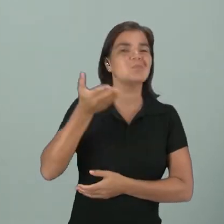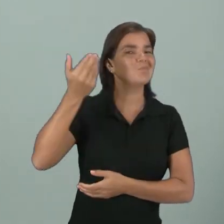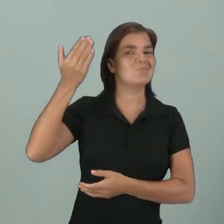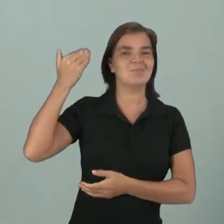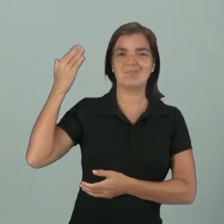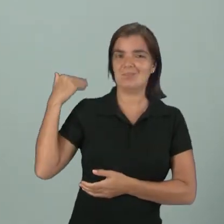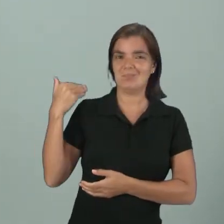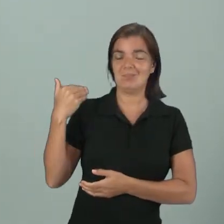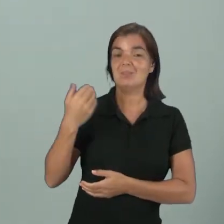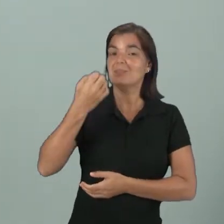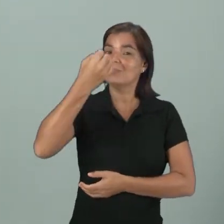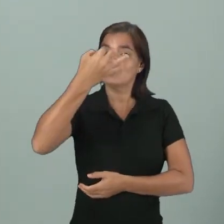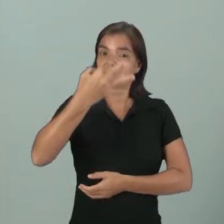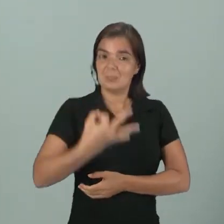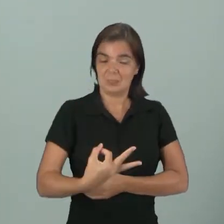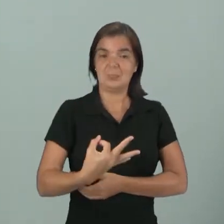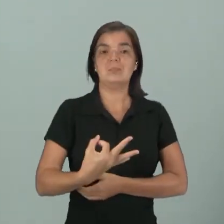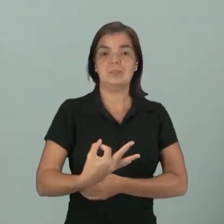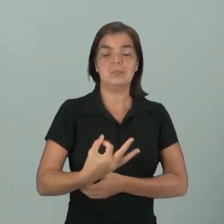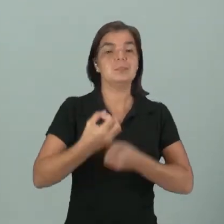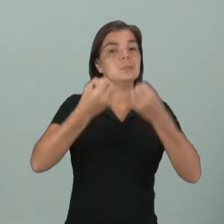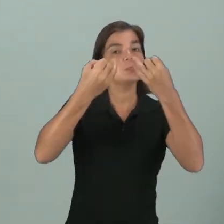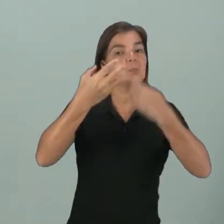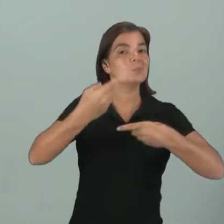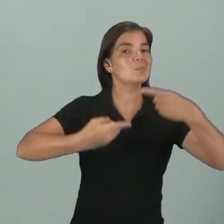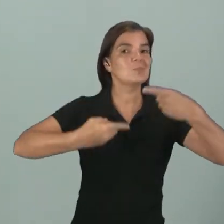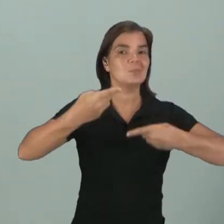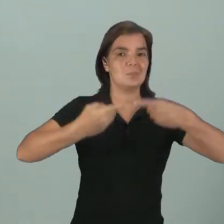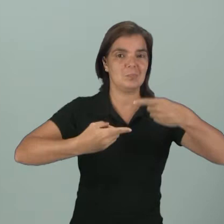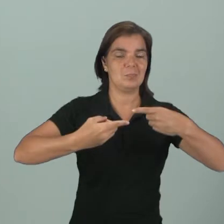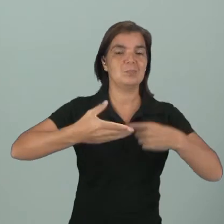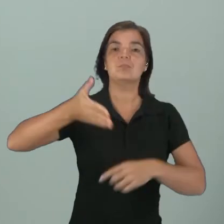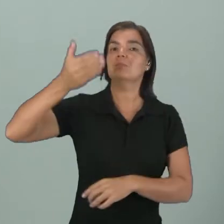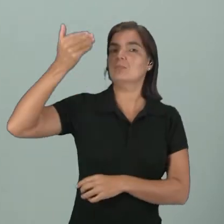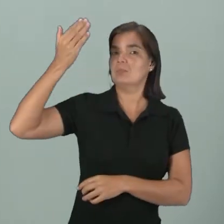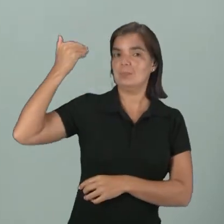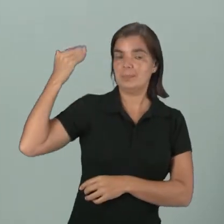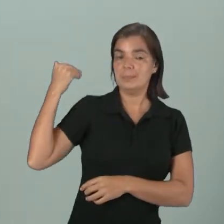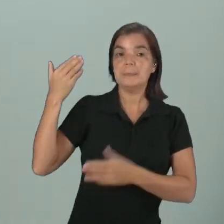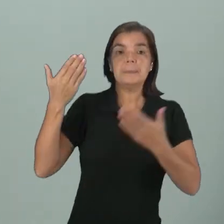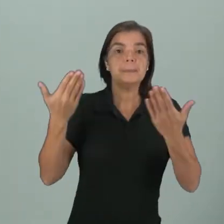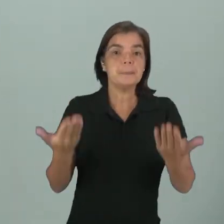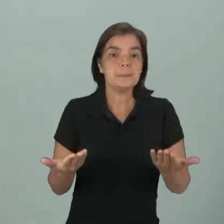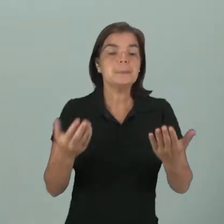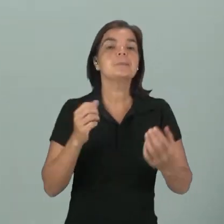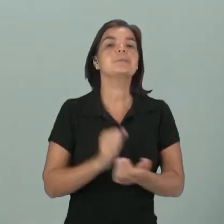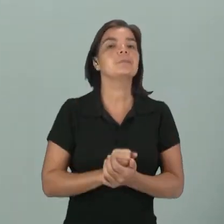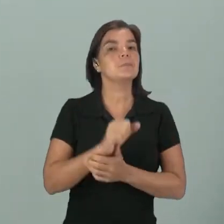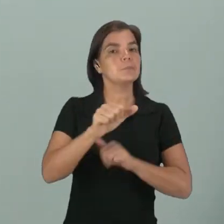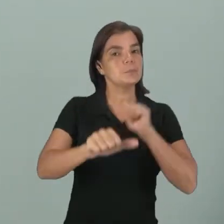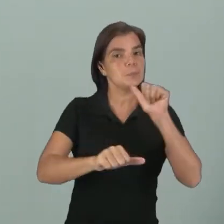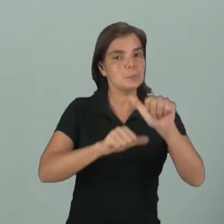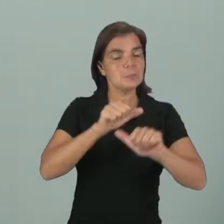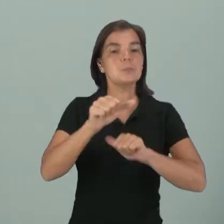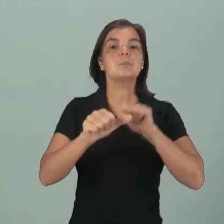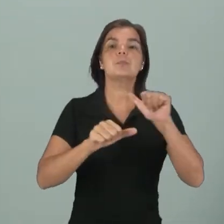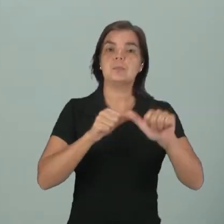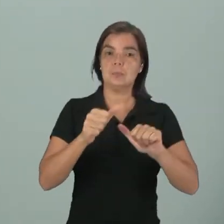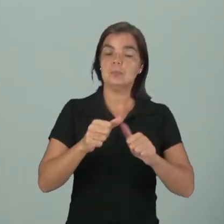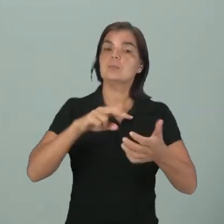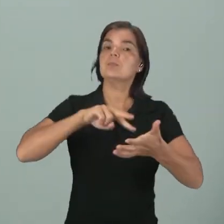o discurso ideológico, não era o discurso político daquele tempo. Então, isso foi uma mudança